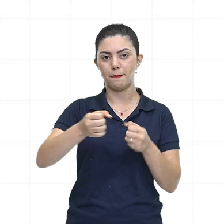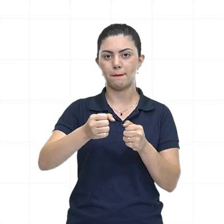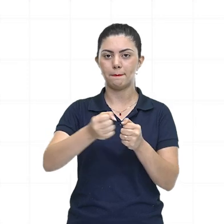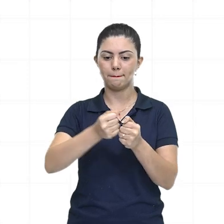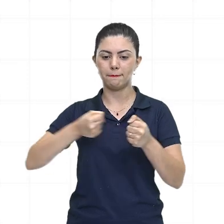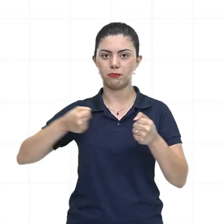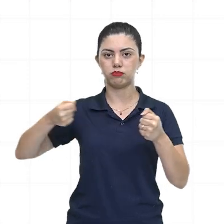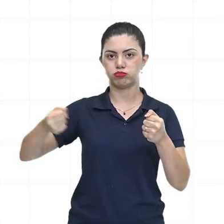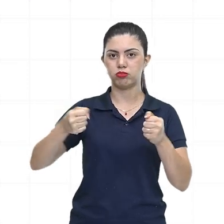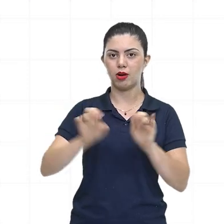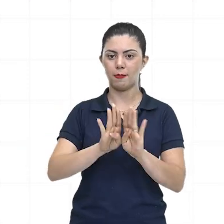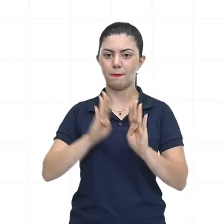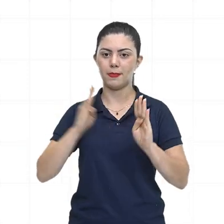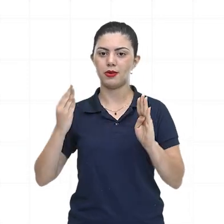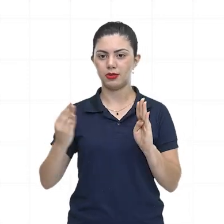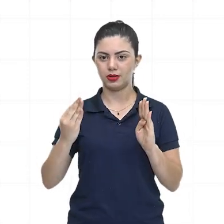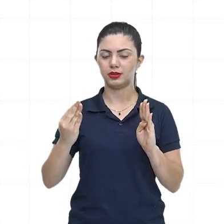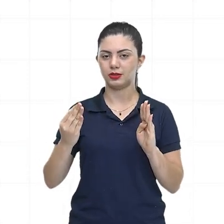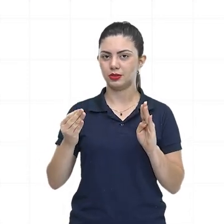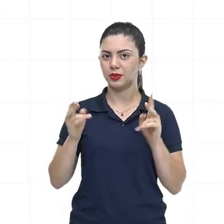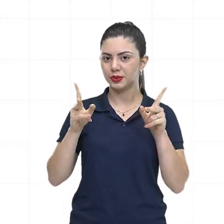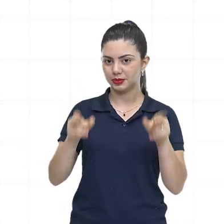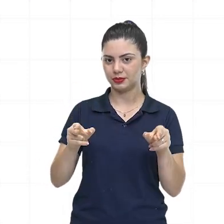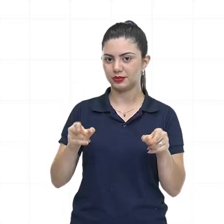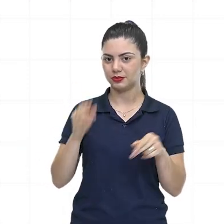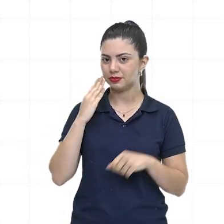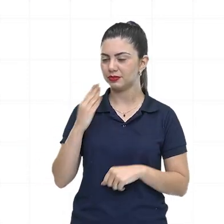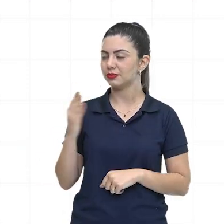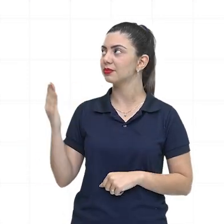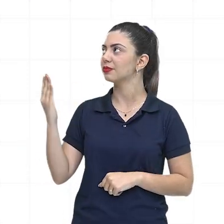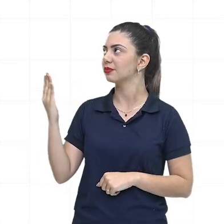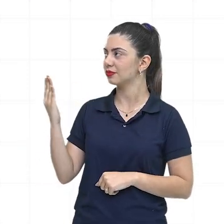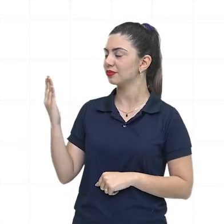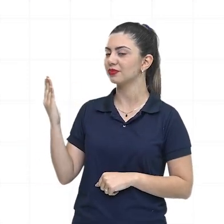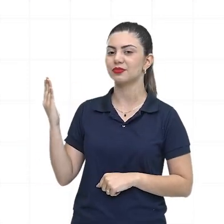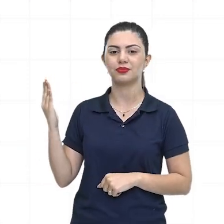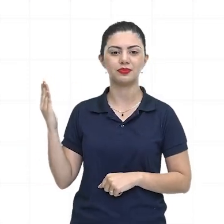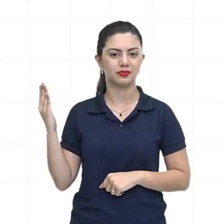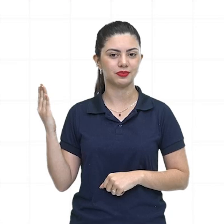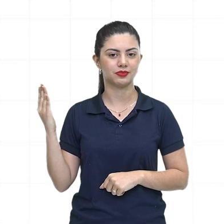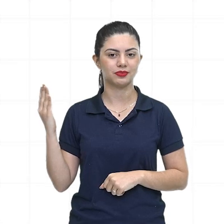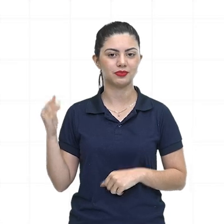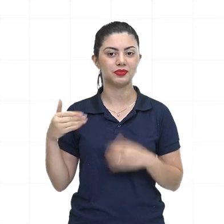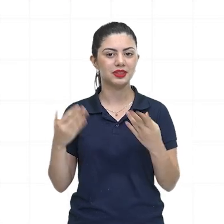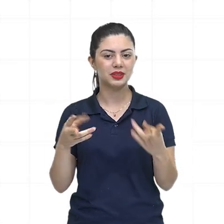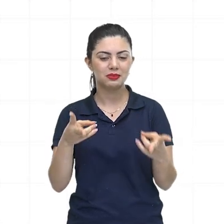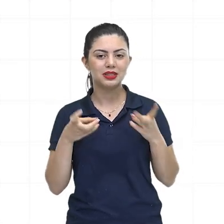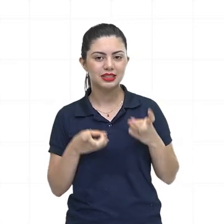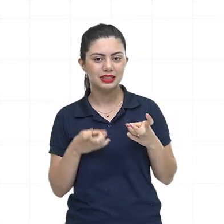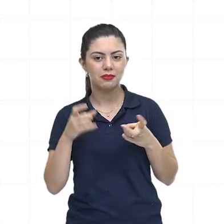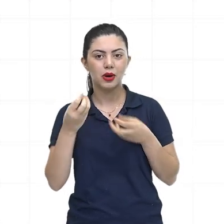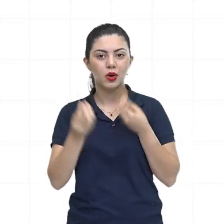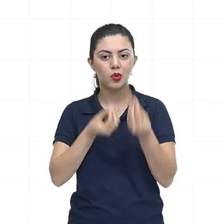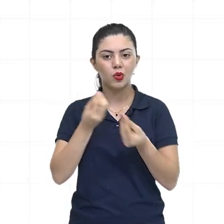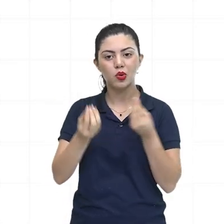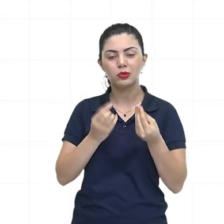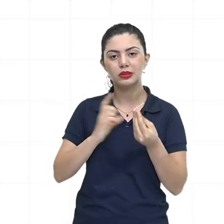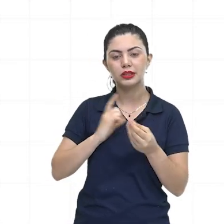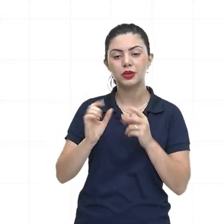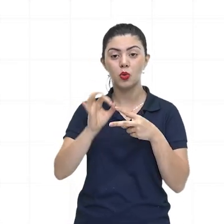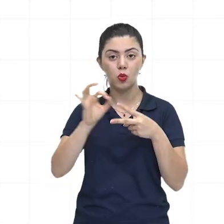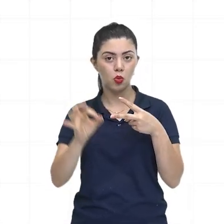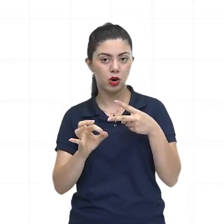aqui na sala, ela abre nesse sentido aqui, certo? Então isso daí indica a posição do ângulo,